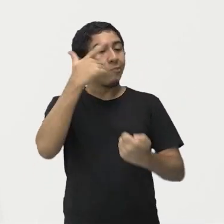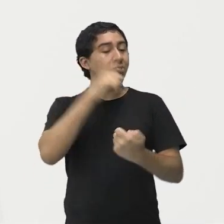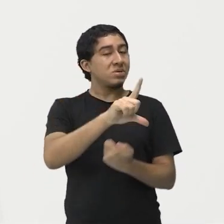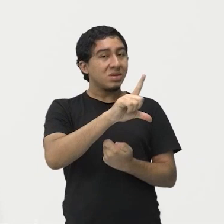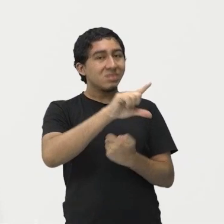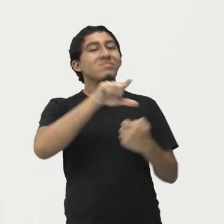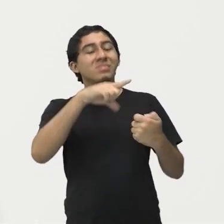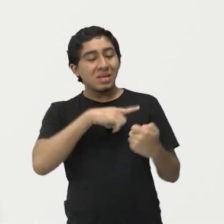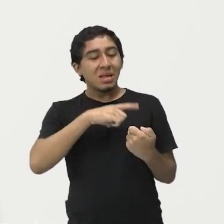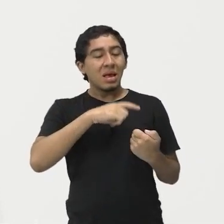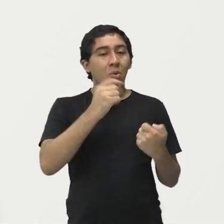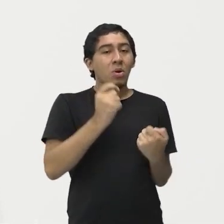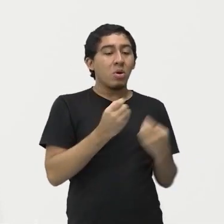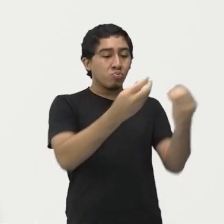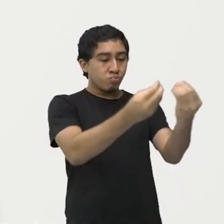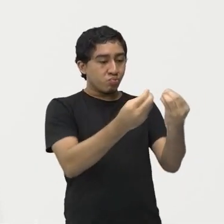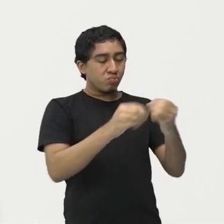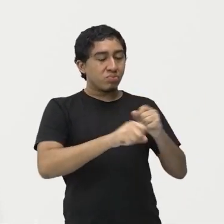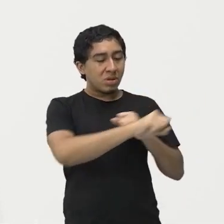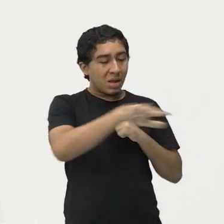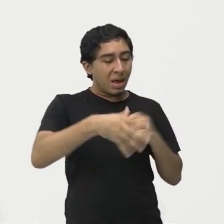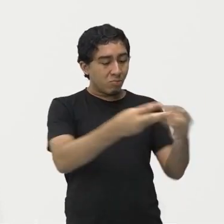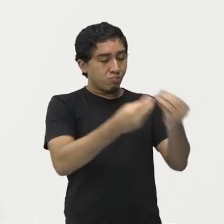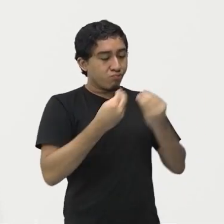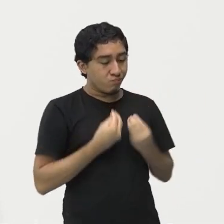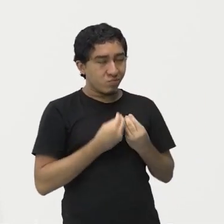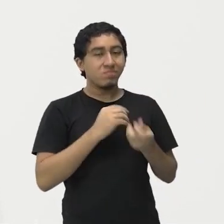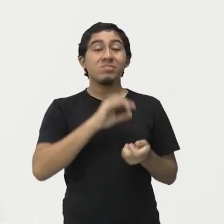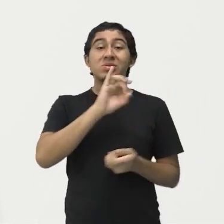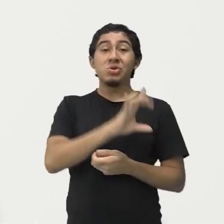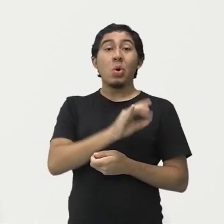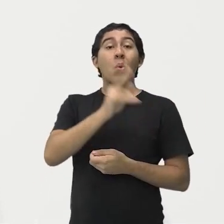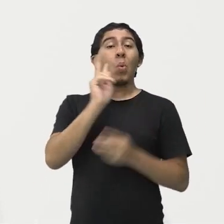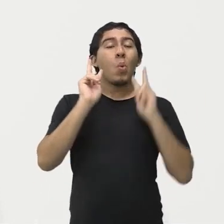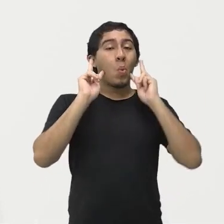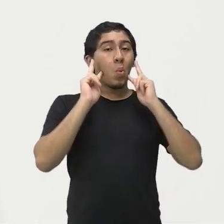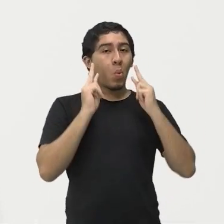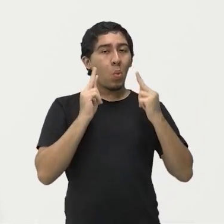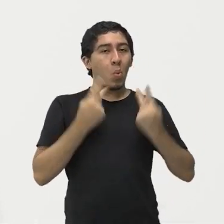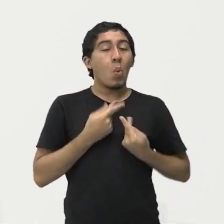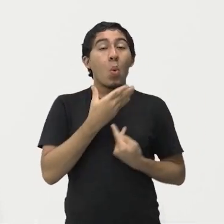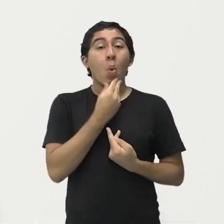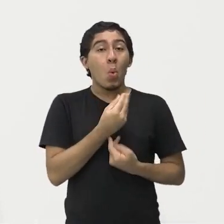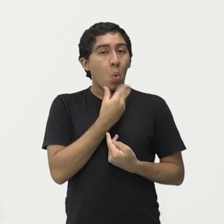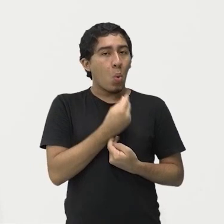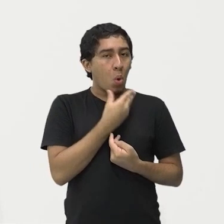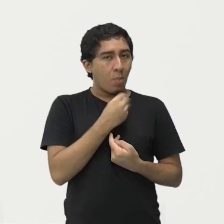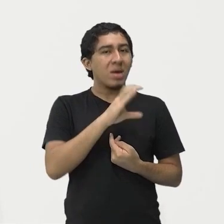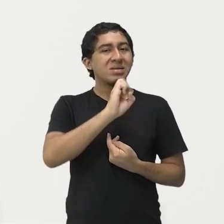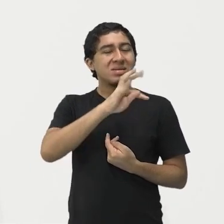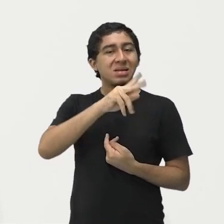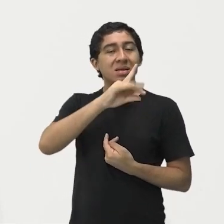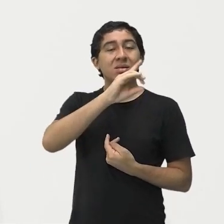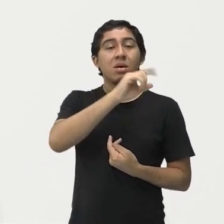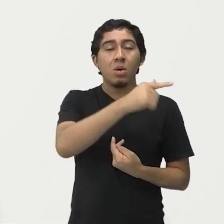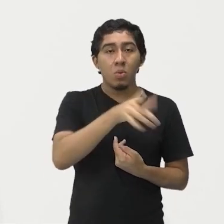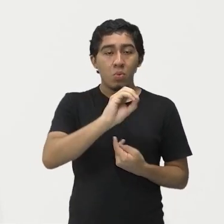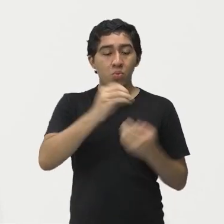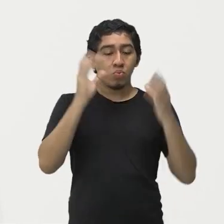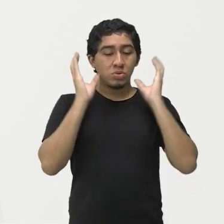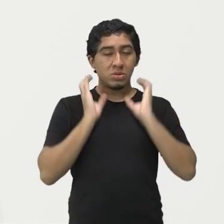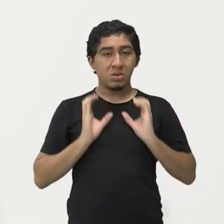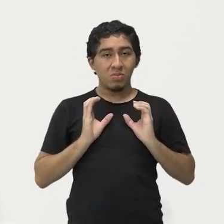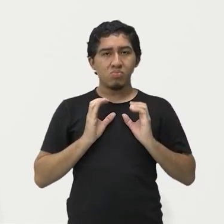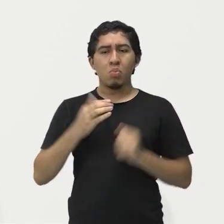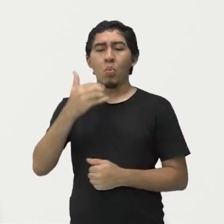é somente os homens, tá? São somente os homens. As mulheres, as crianças não são consideradas cidadão ateniense, tá